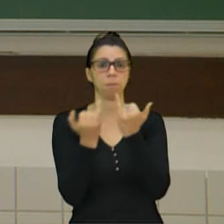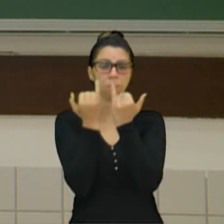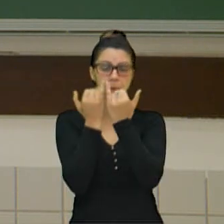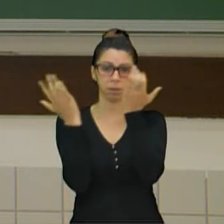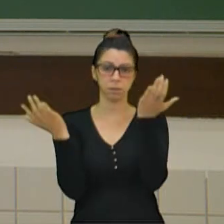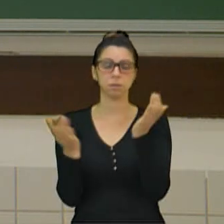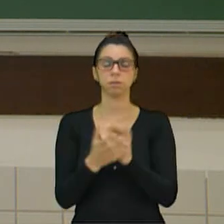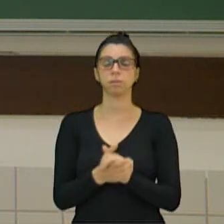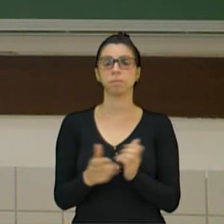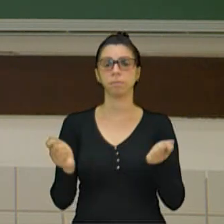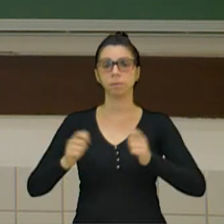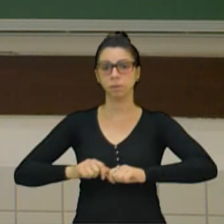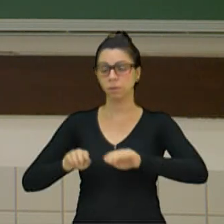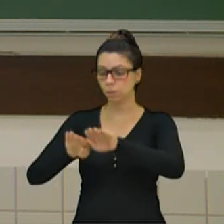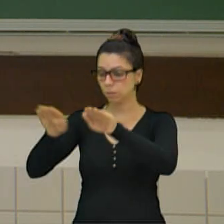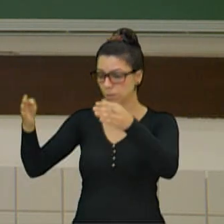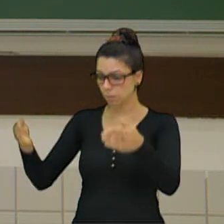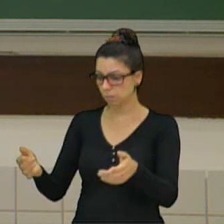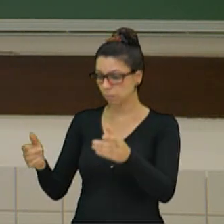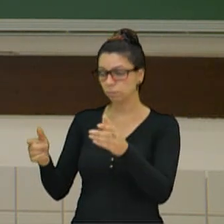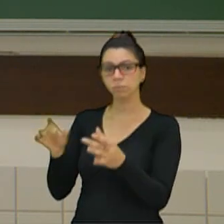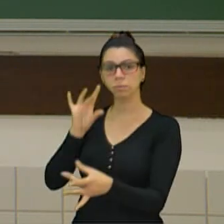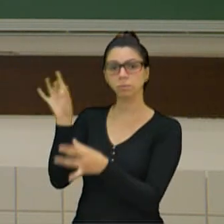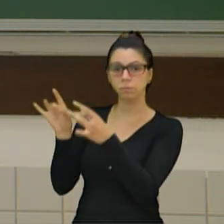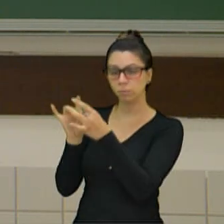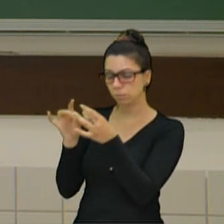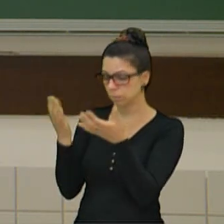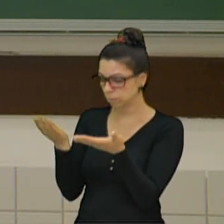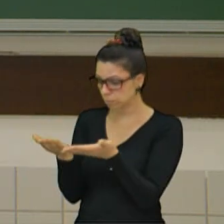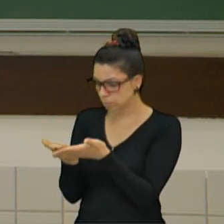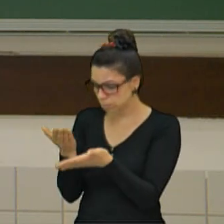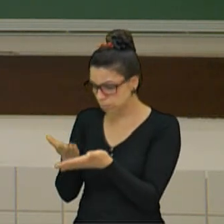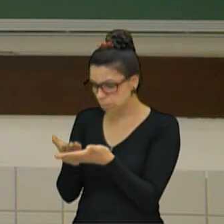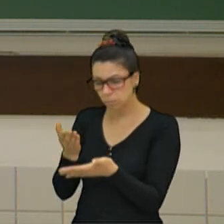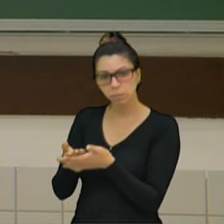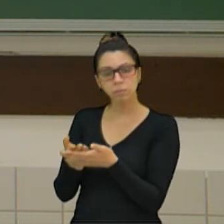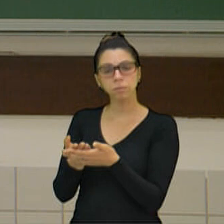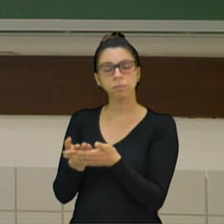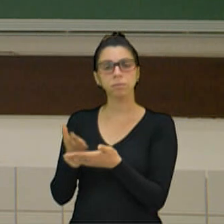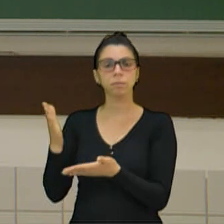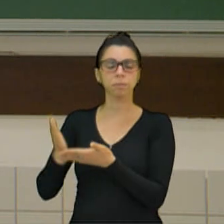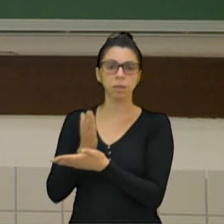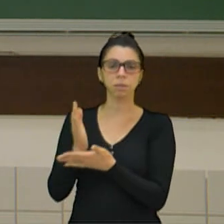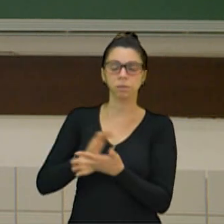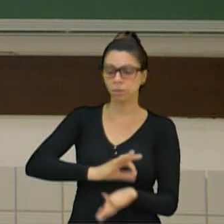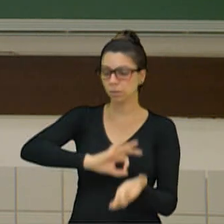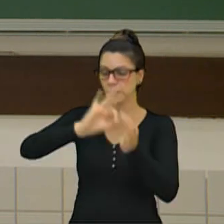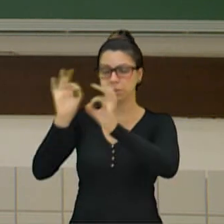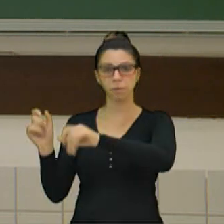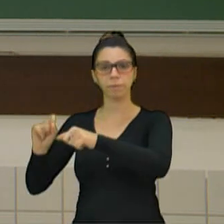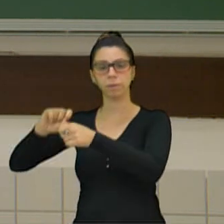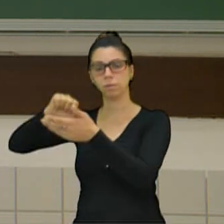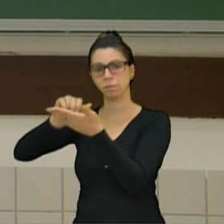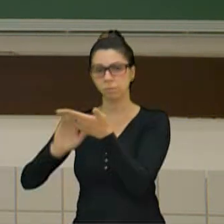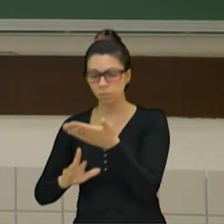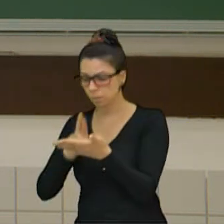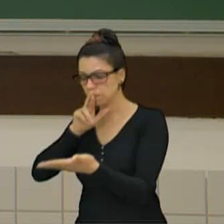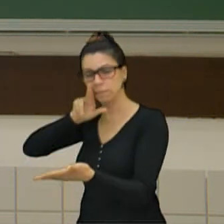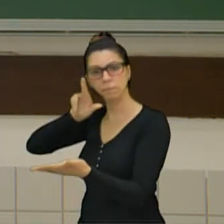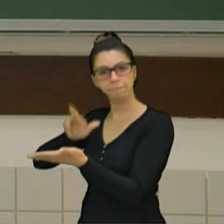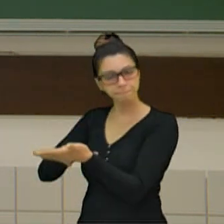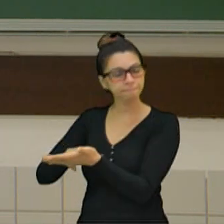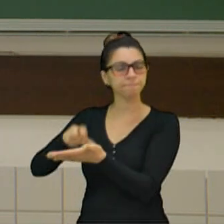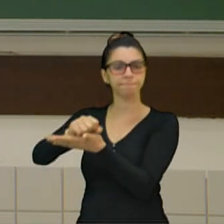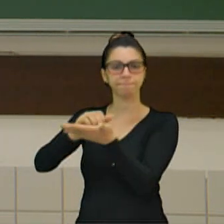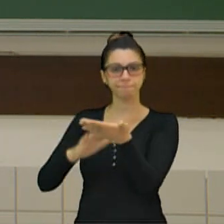específico para estudar. Então senta lá, pega teu material, revisa a aula, faz os exercícios, depois vai lá, responde a